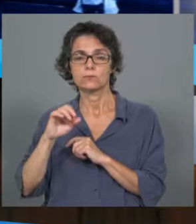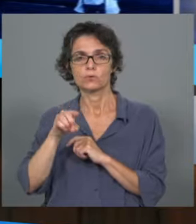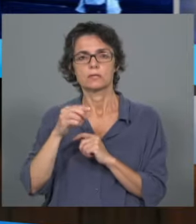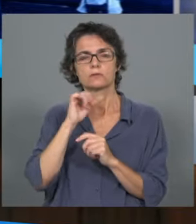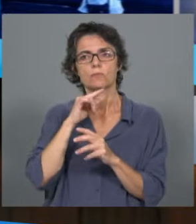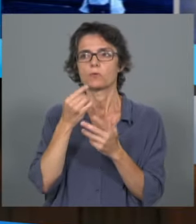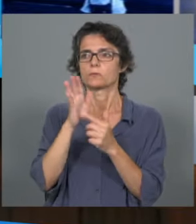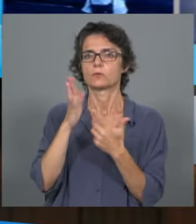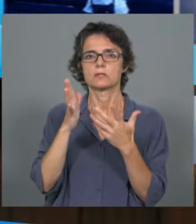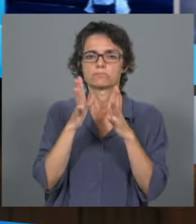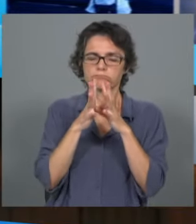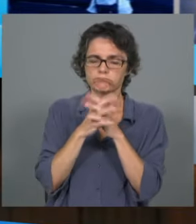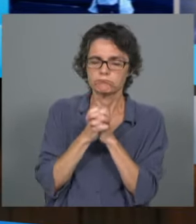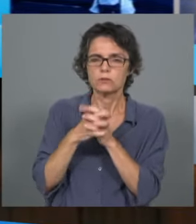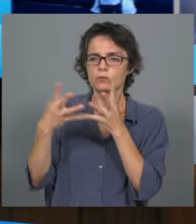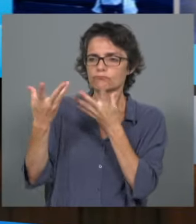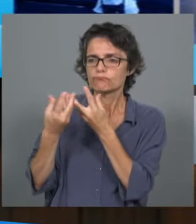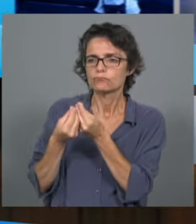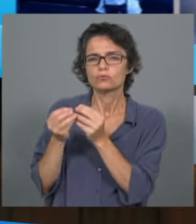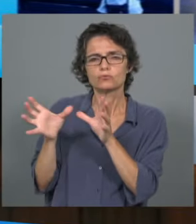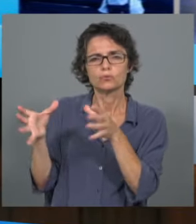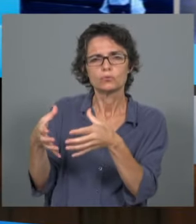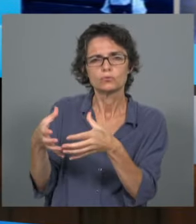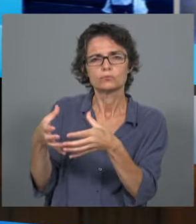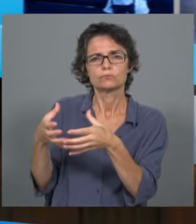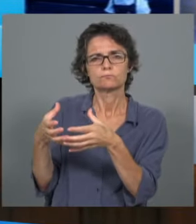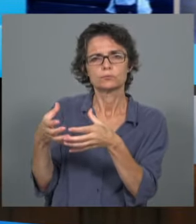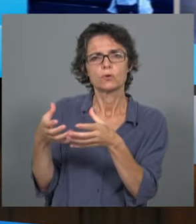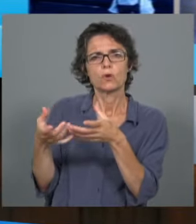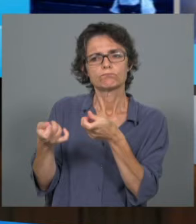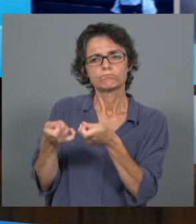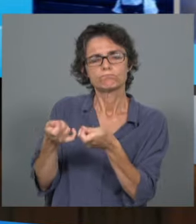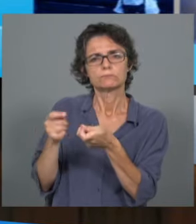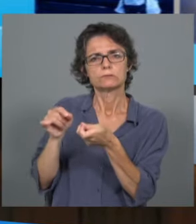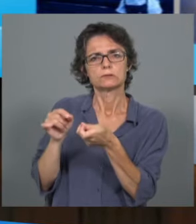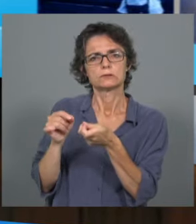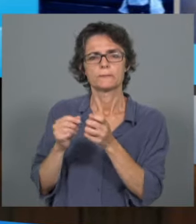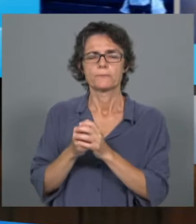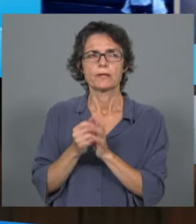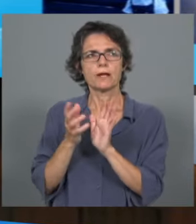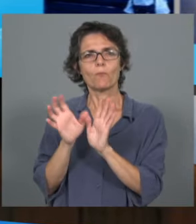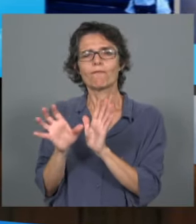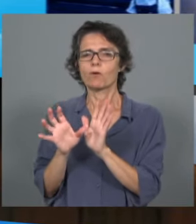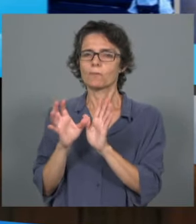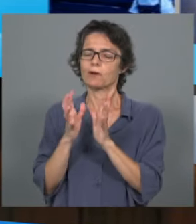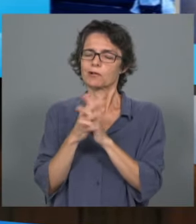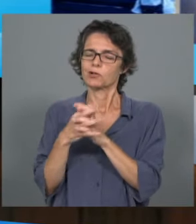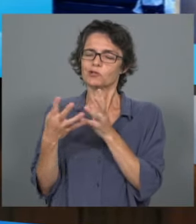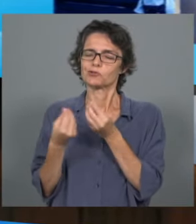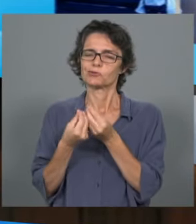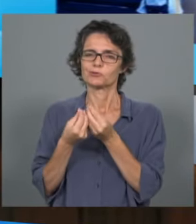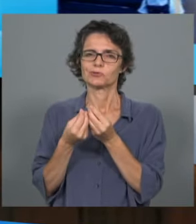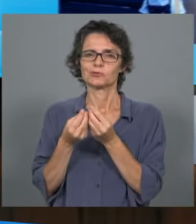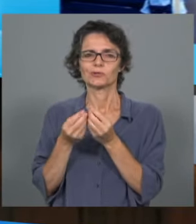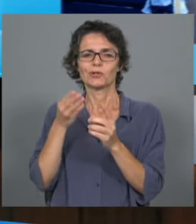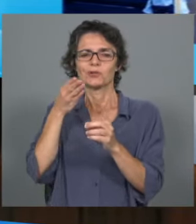meditação, a partilha de grupo, dentro desta temática do olhar a criação como uma casa de Deus